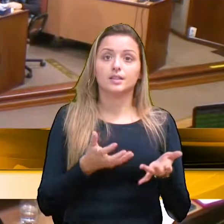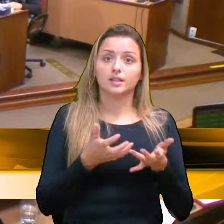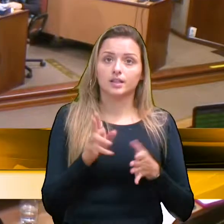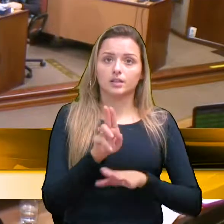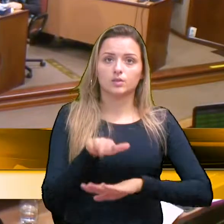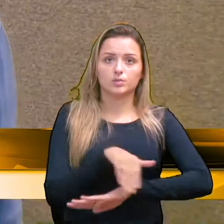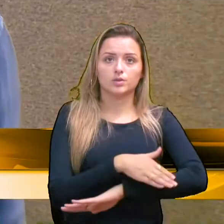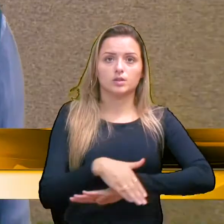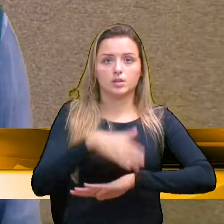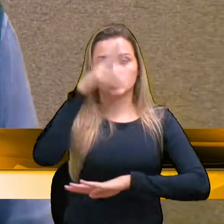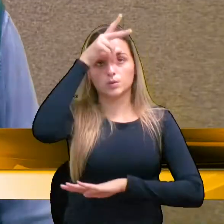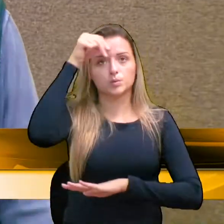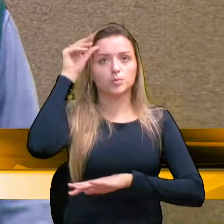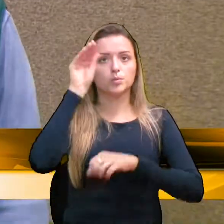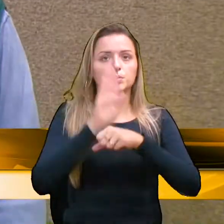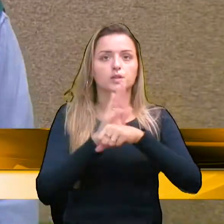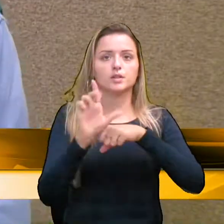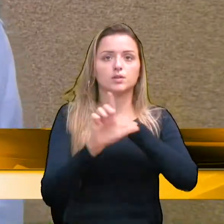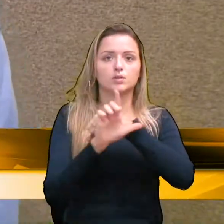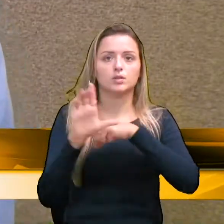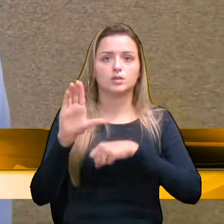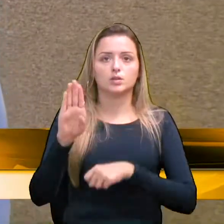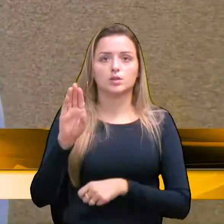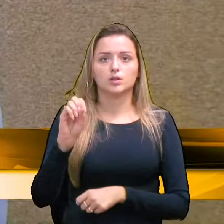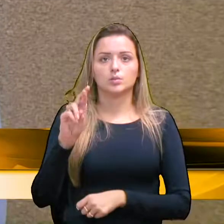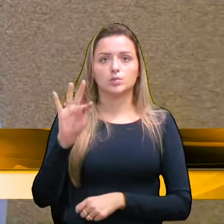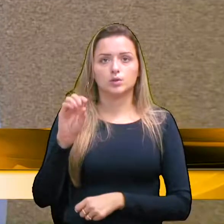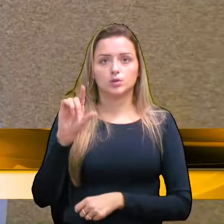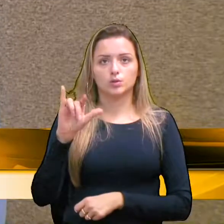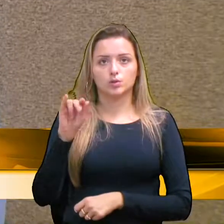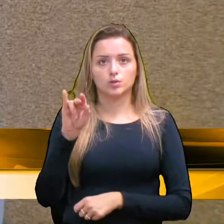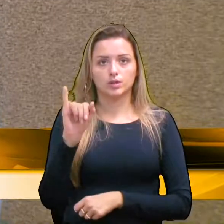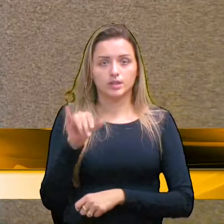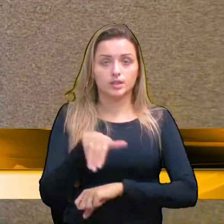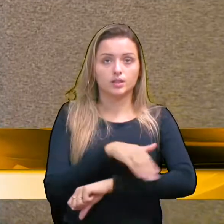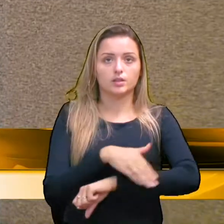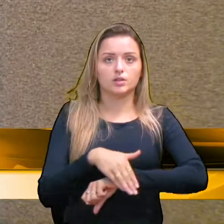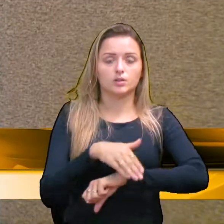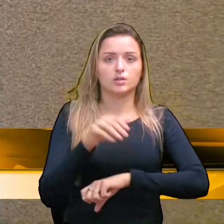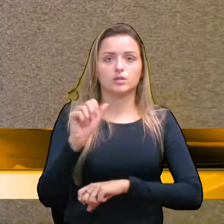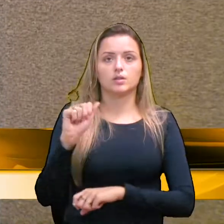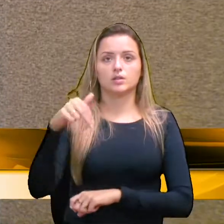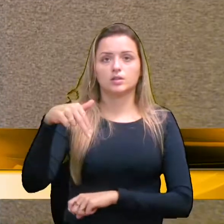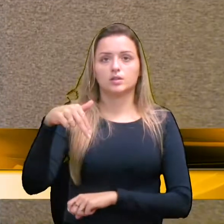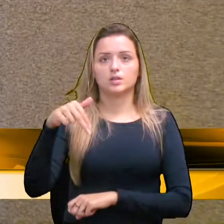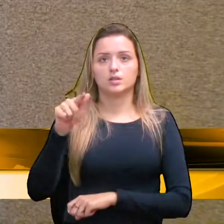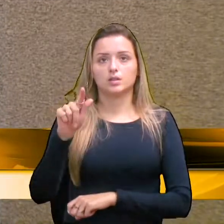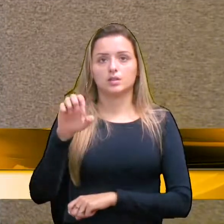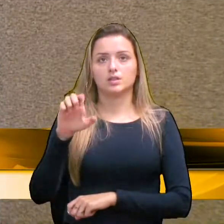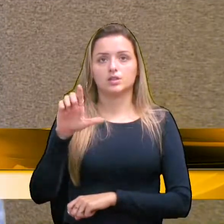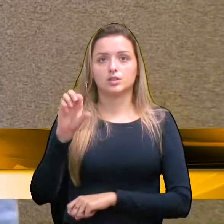via pública municipal do loteamento Bortolini, bairro São Virgílio, com o nome de rua Ângelo Andrés.